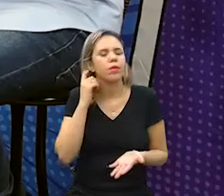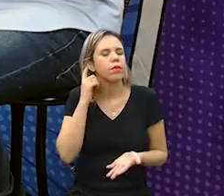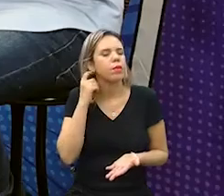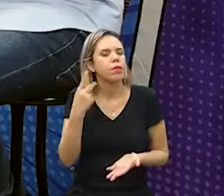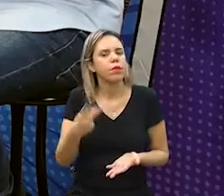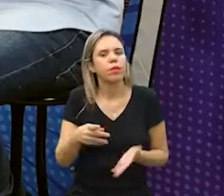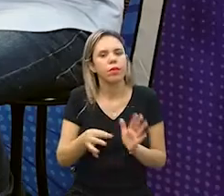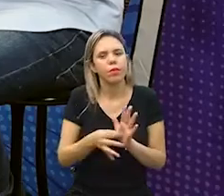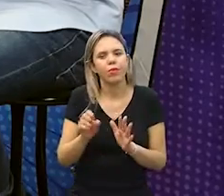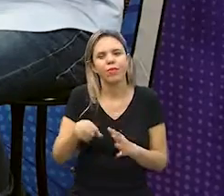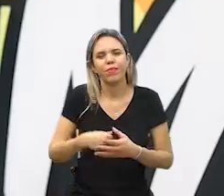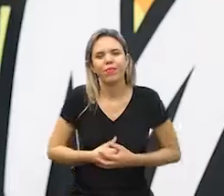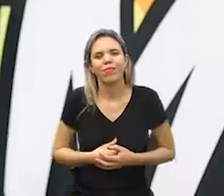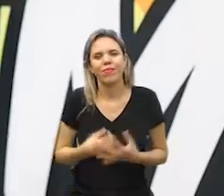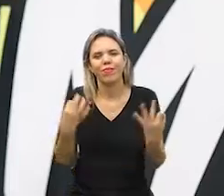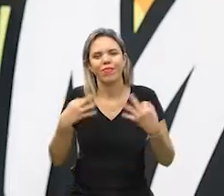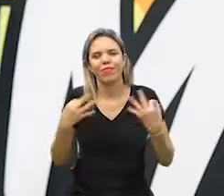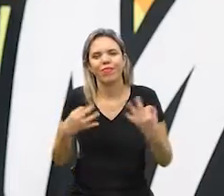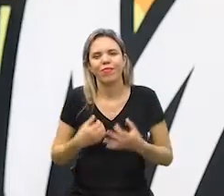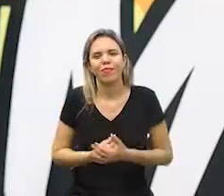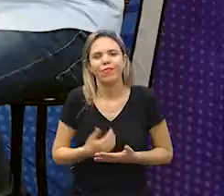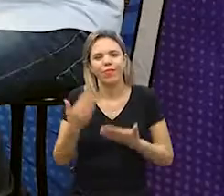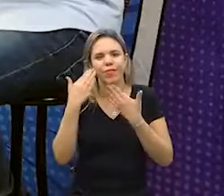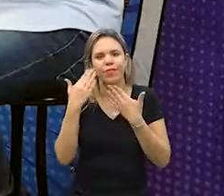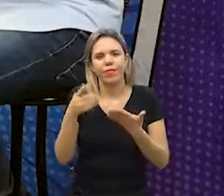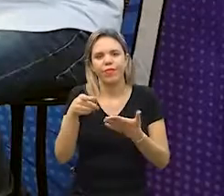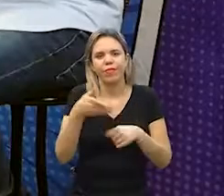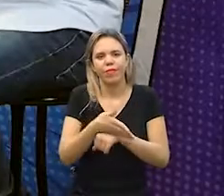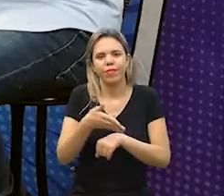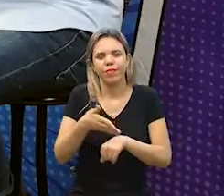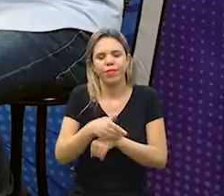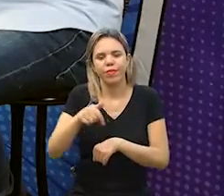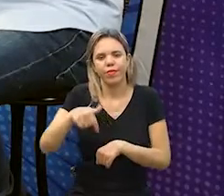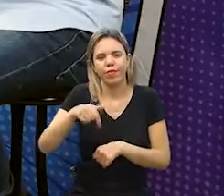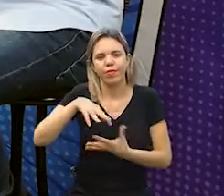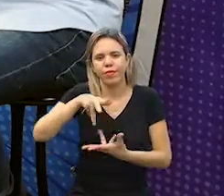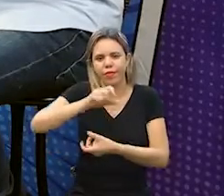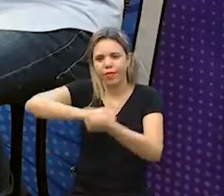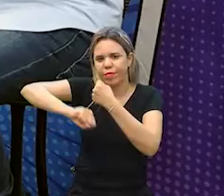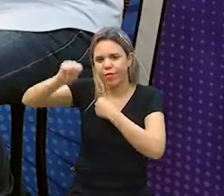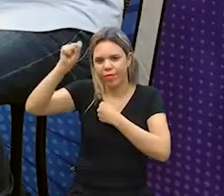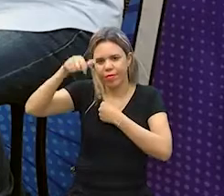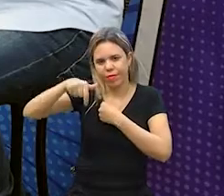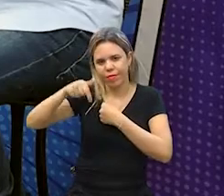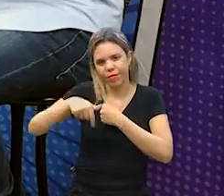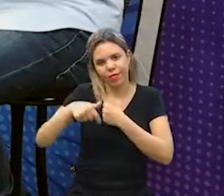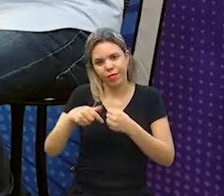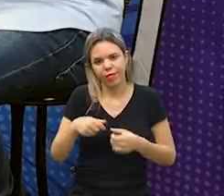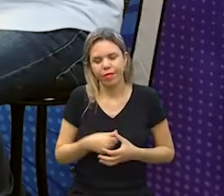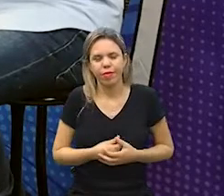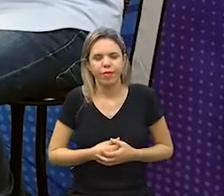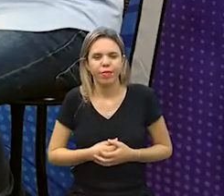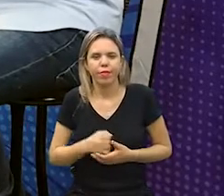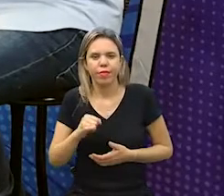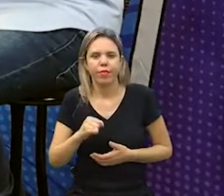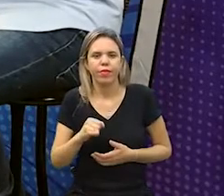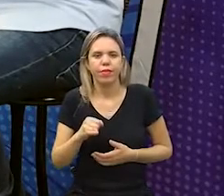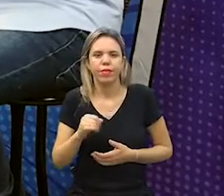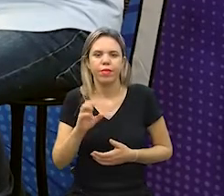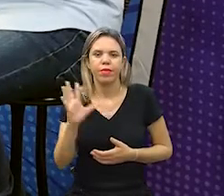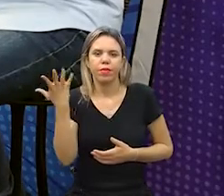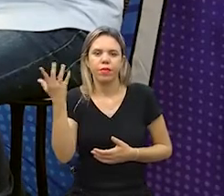sua opinião, sim. Perfeito. Quero agradecer a sua participação aqui no Universo Épico. E olha, tem